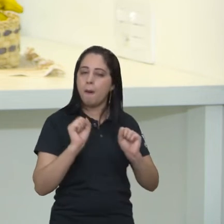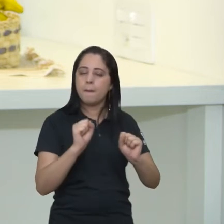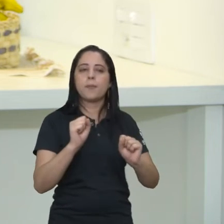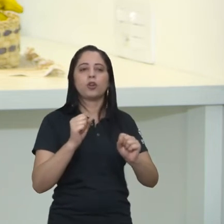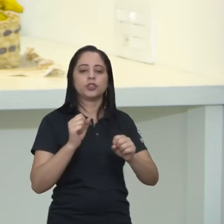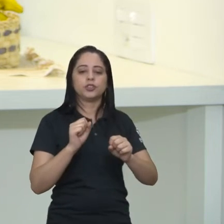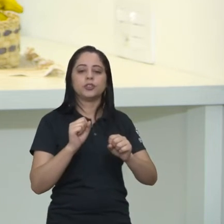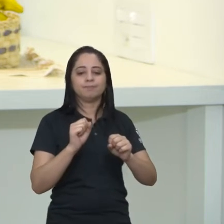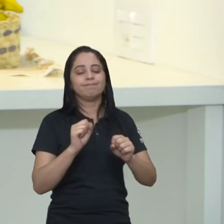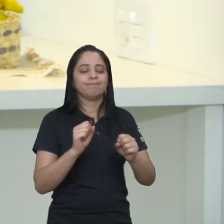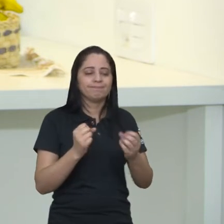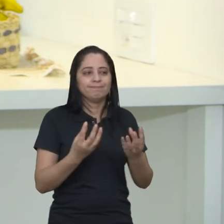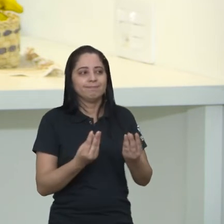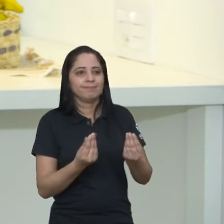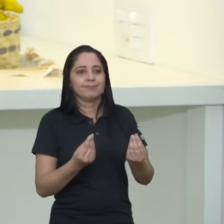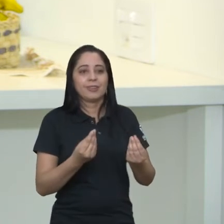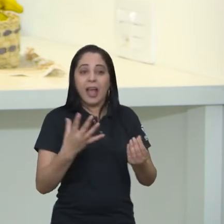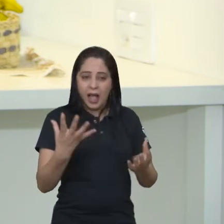ela salva